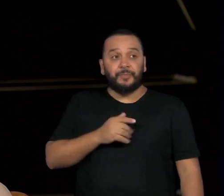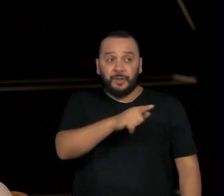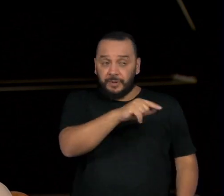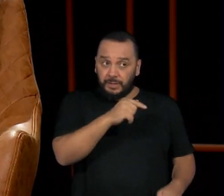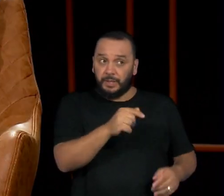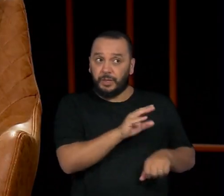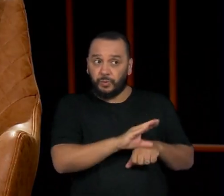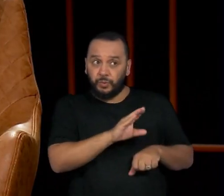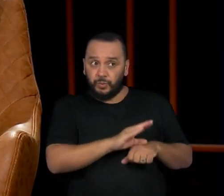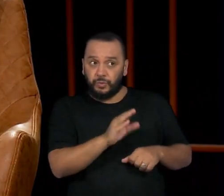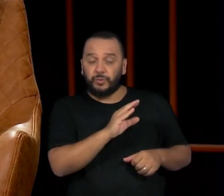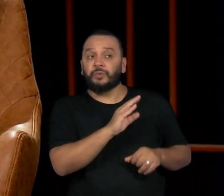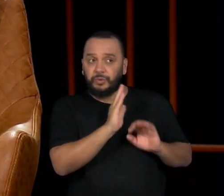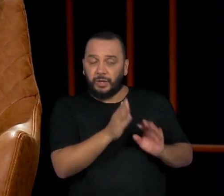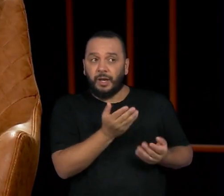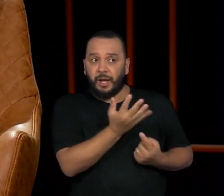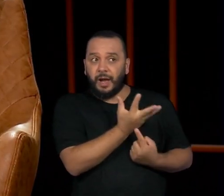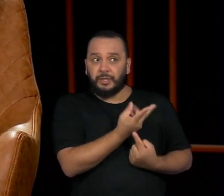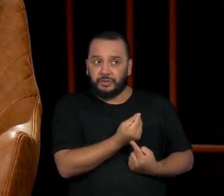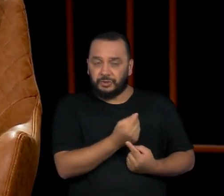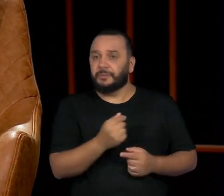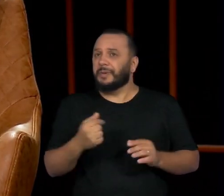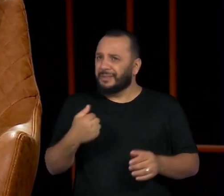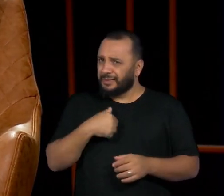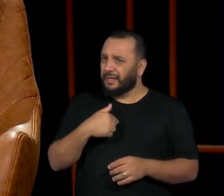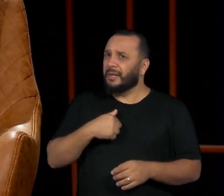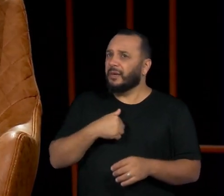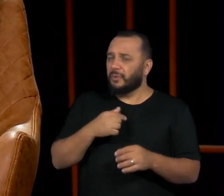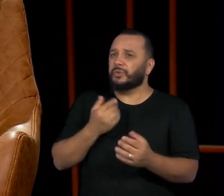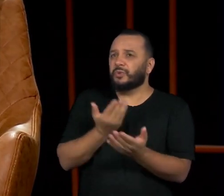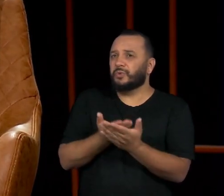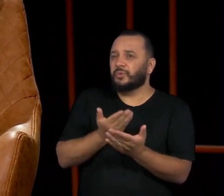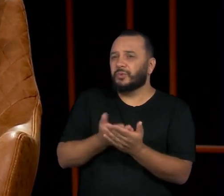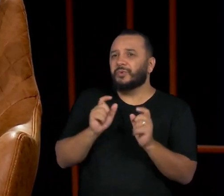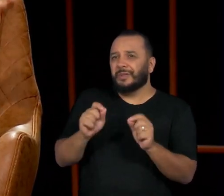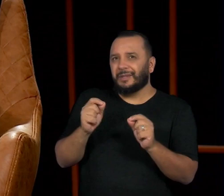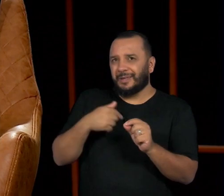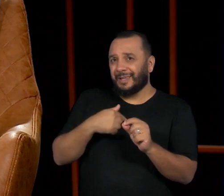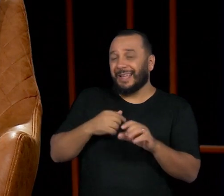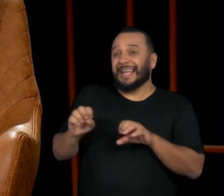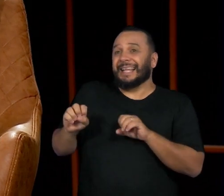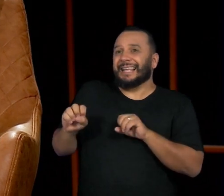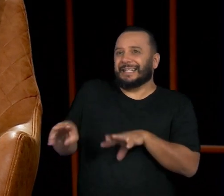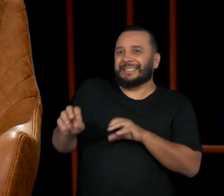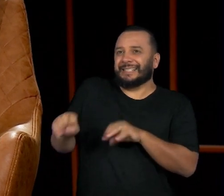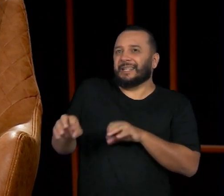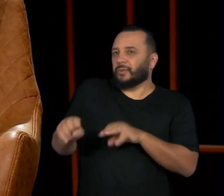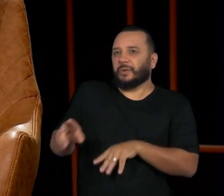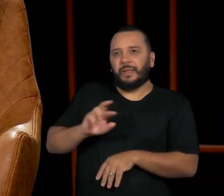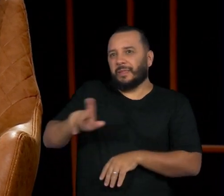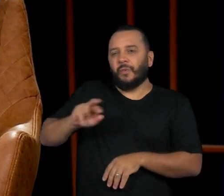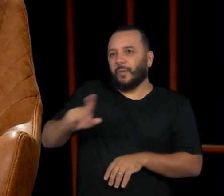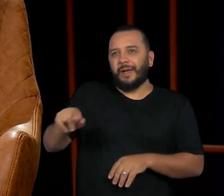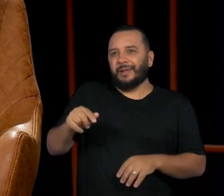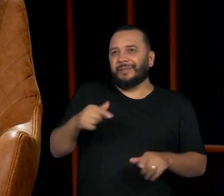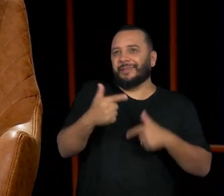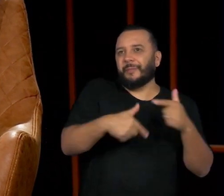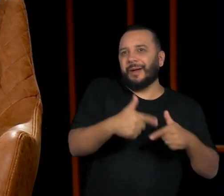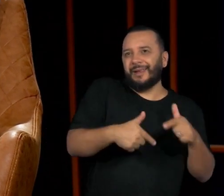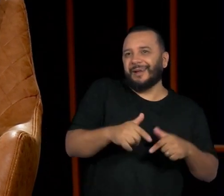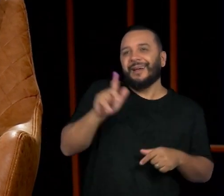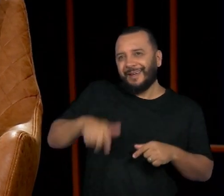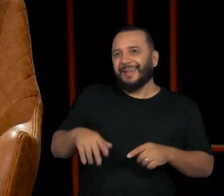cênicas. Mas eu fazia a licenciatura em educação artística, eu não fazia o bacharelado para interpretação. Então eu